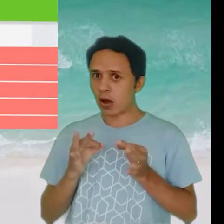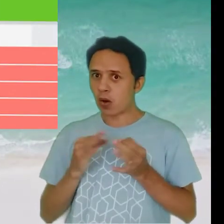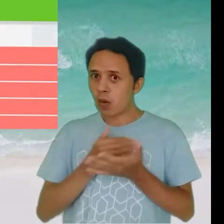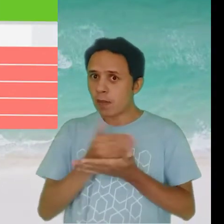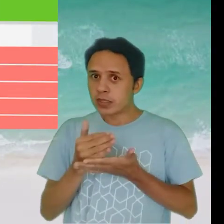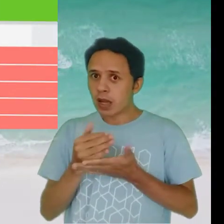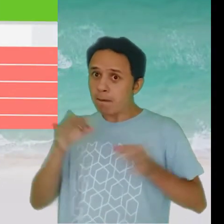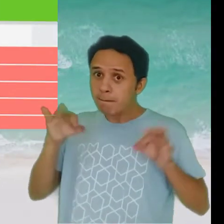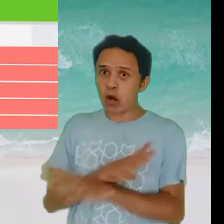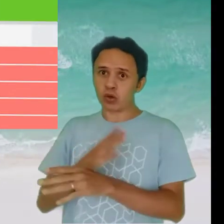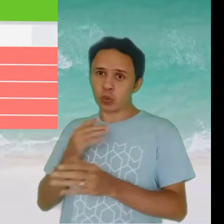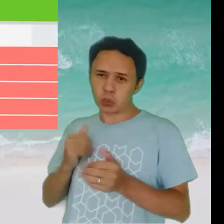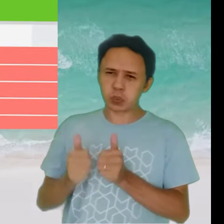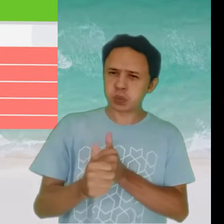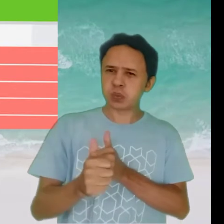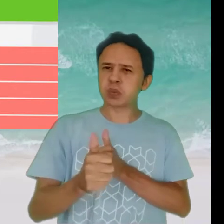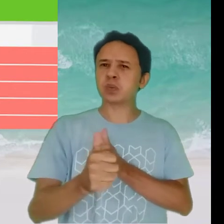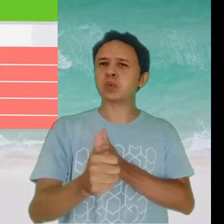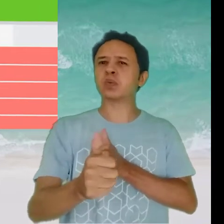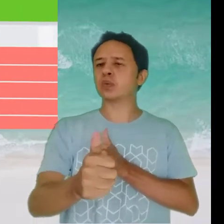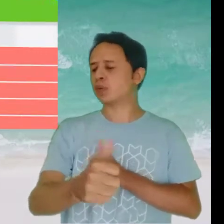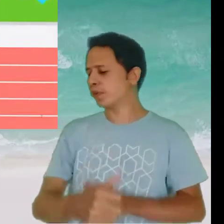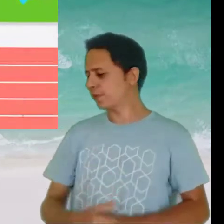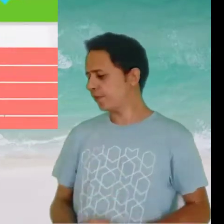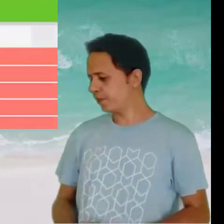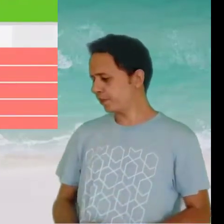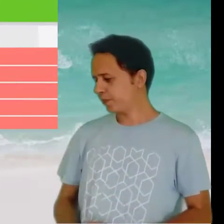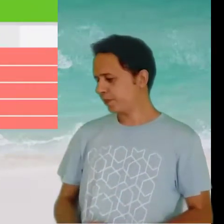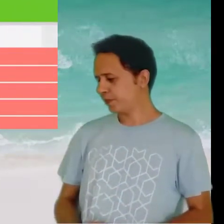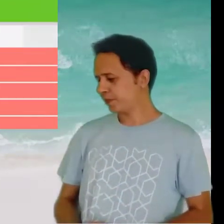Preparar, apontar, fogo!